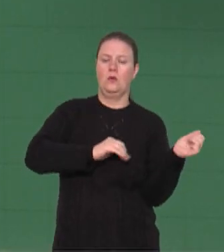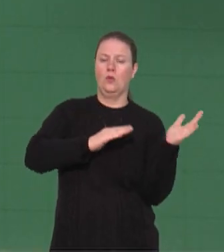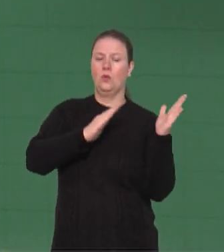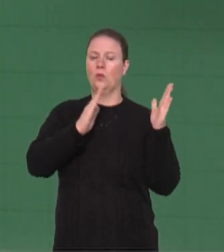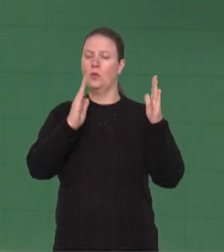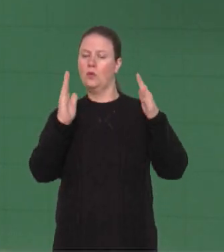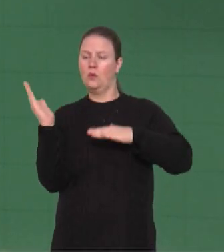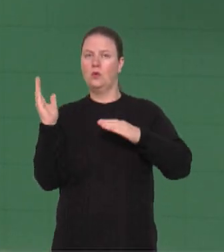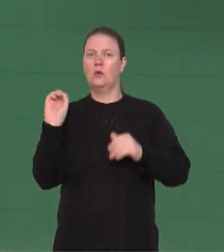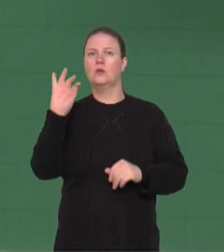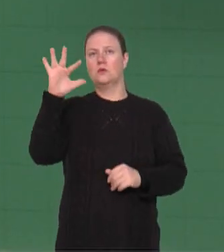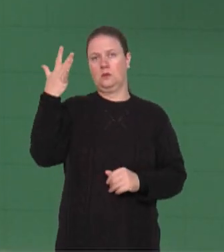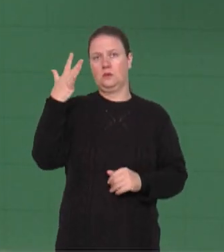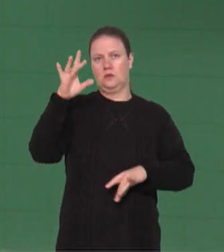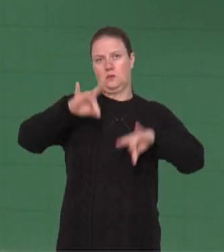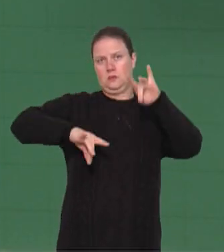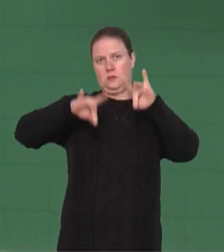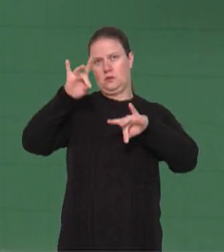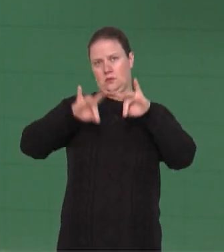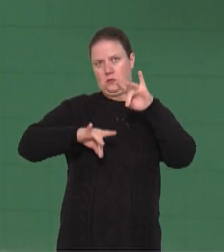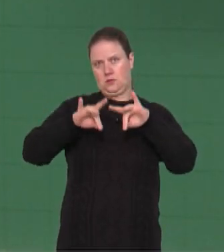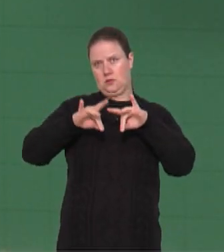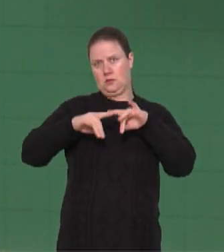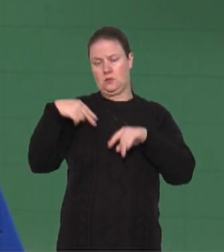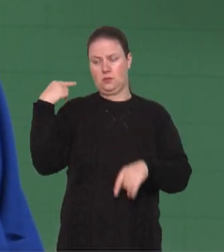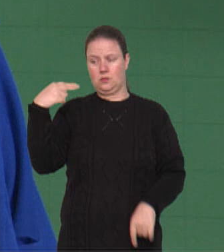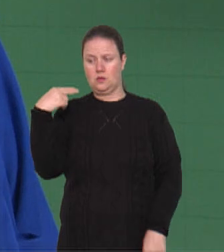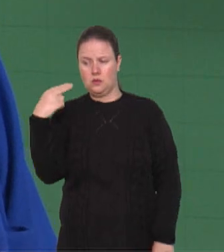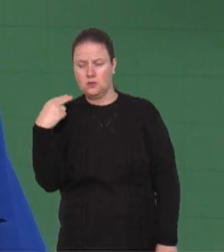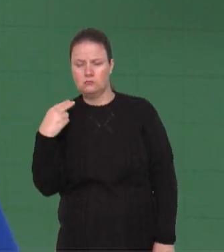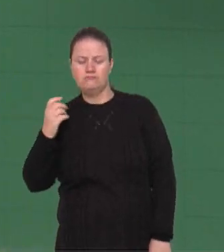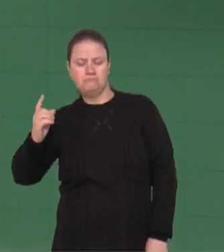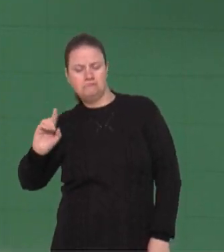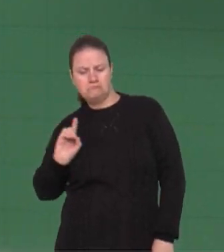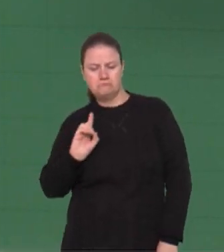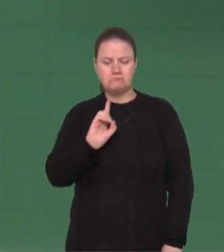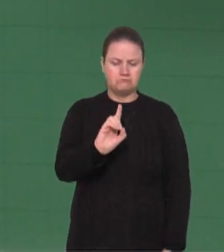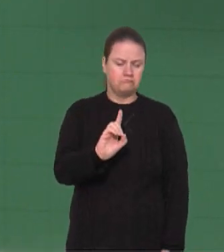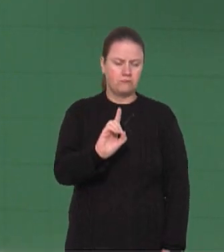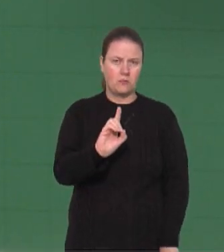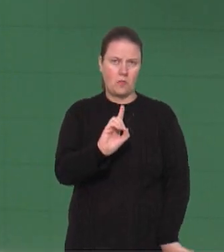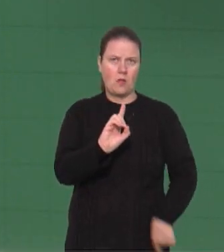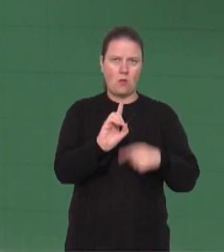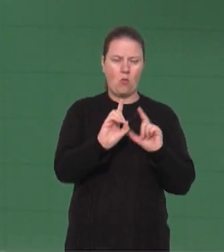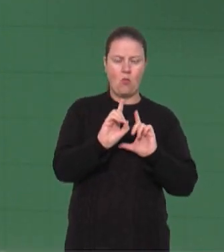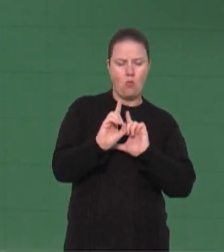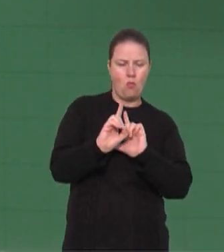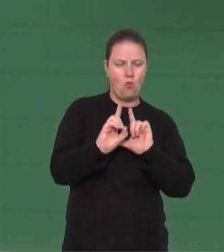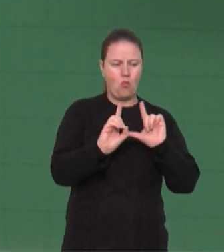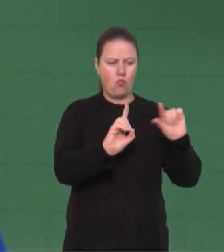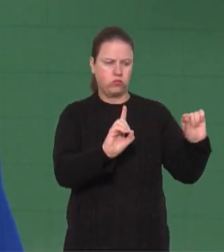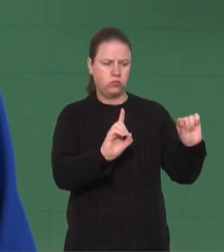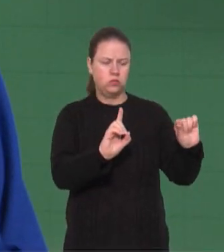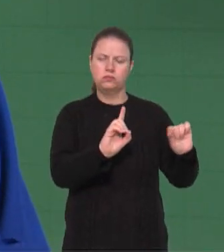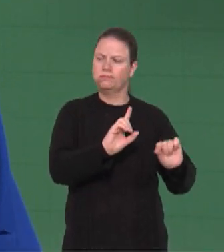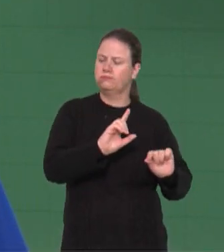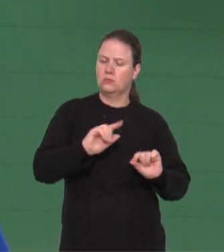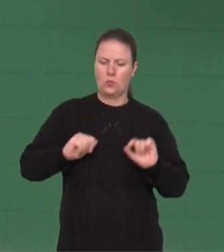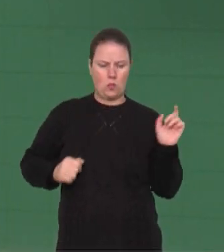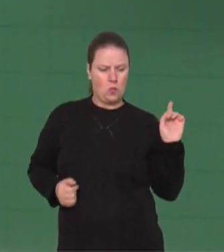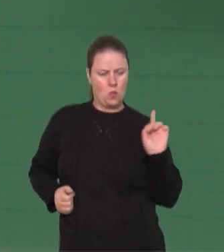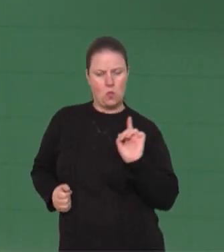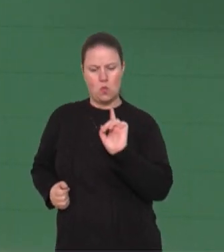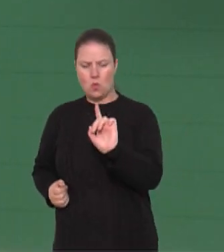ali a peça teatral, né? Então, o ator tal entra, o ator sai, monta-se o